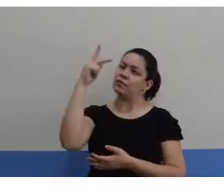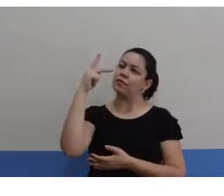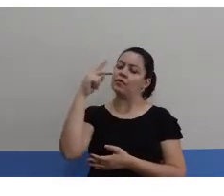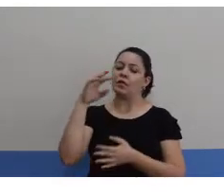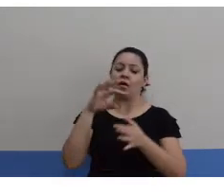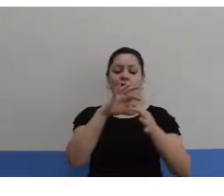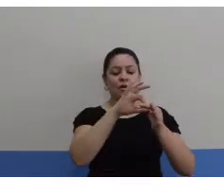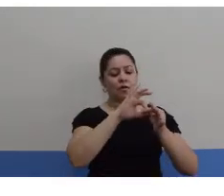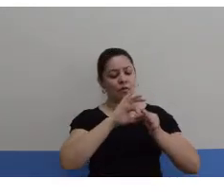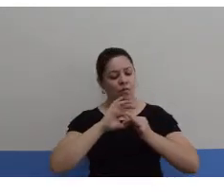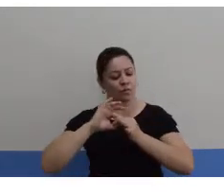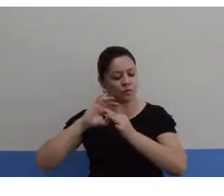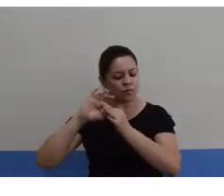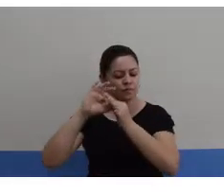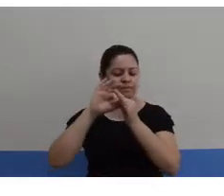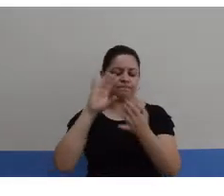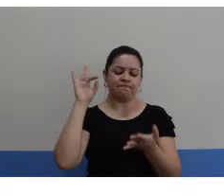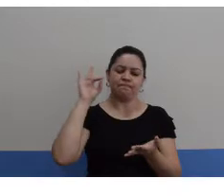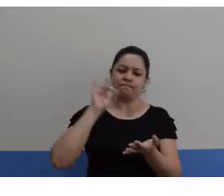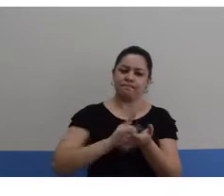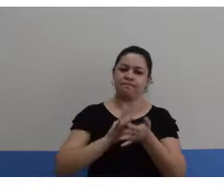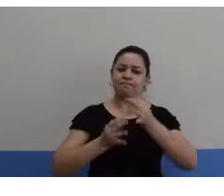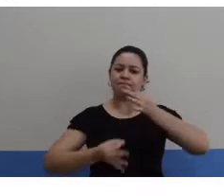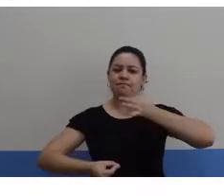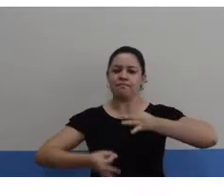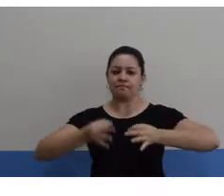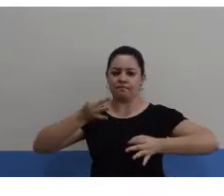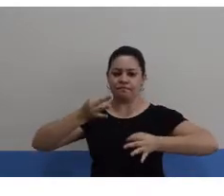convosco, a verdade e a justiça.